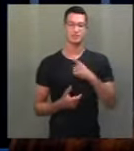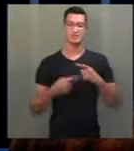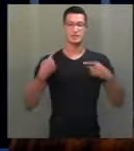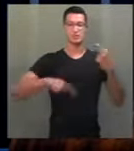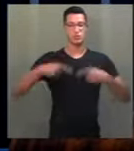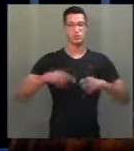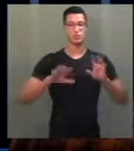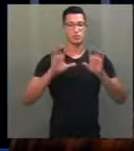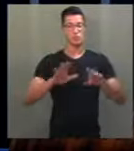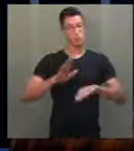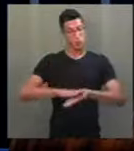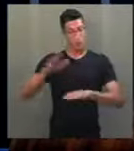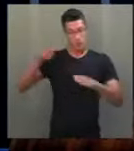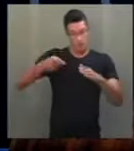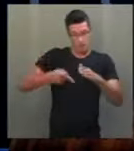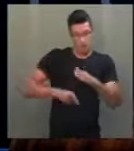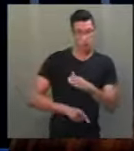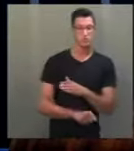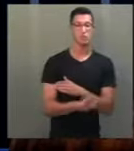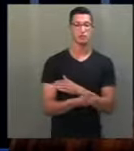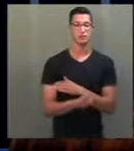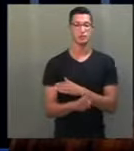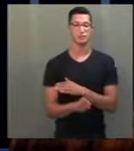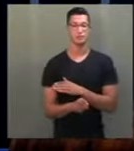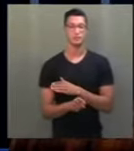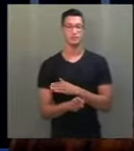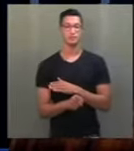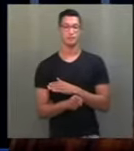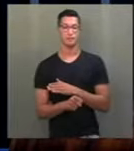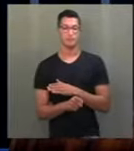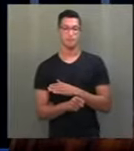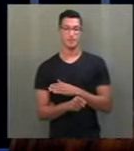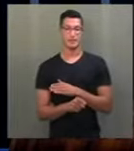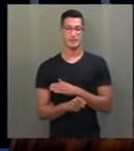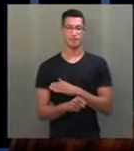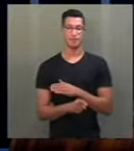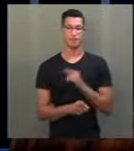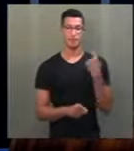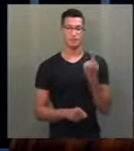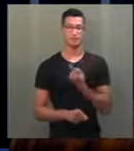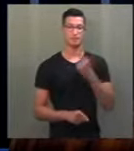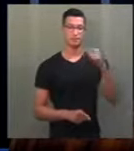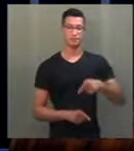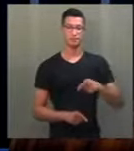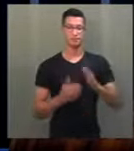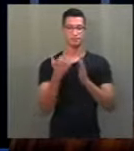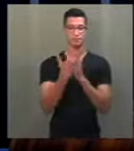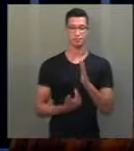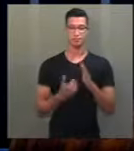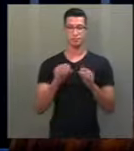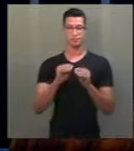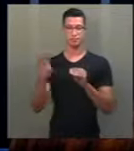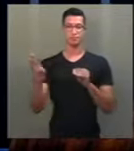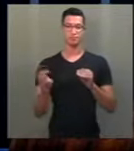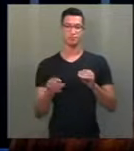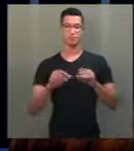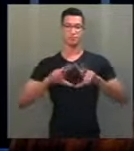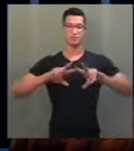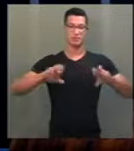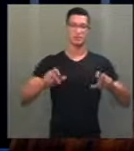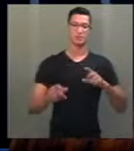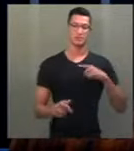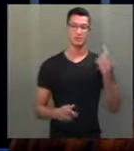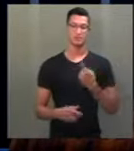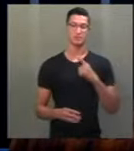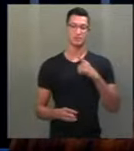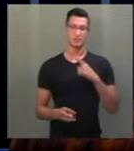discutir isso com mais profundidade. Bom, nós estamos desonerando a exportação, o investimento,